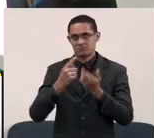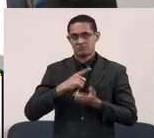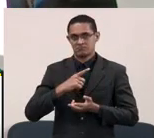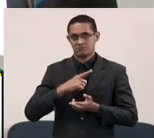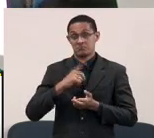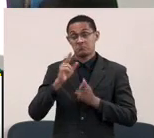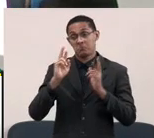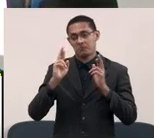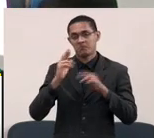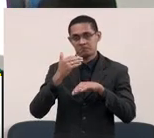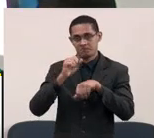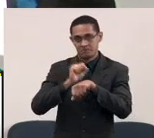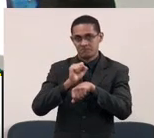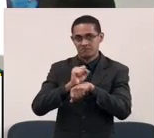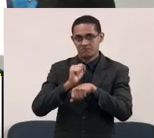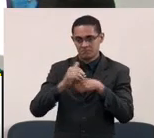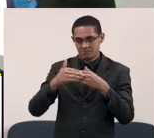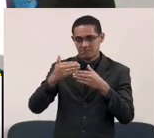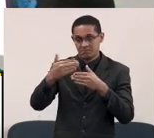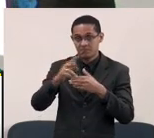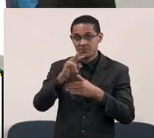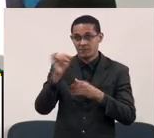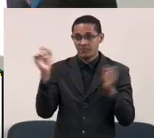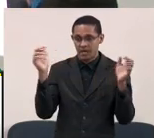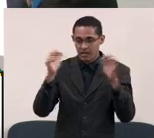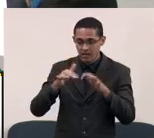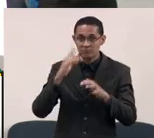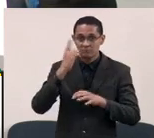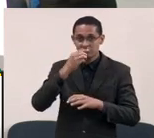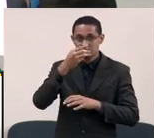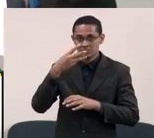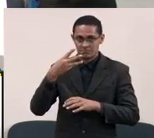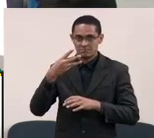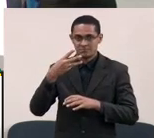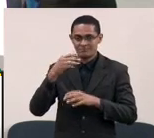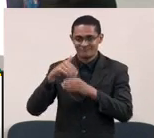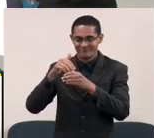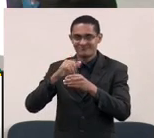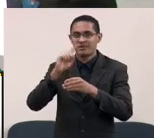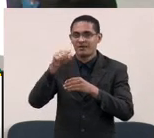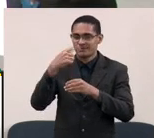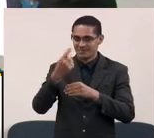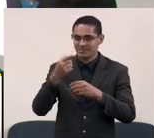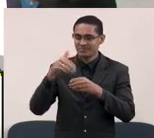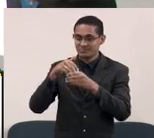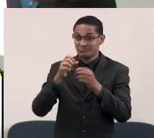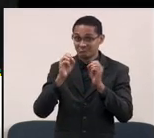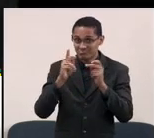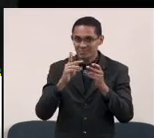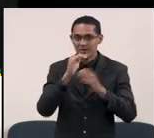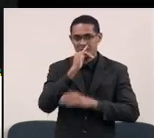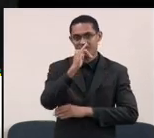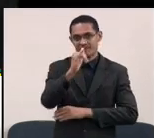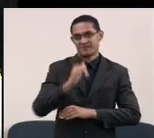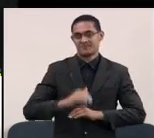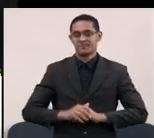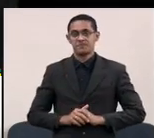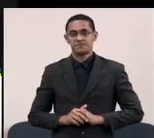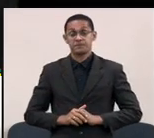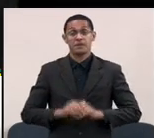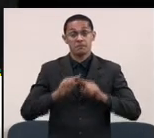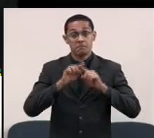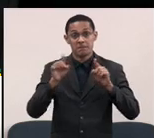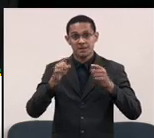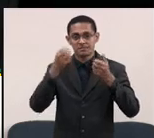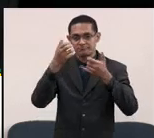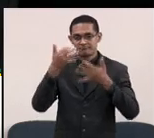quórum, a votação será feita e vocês serão informados. Tá? Mas eu quero aqui dizer